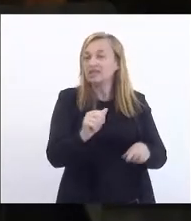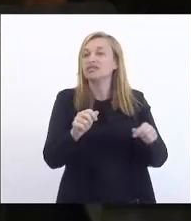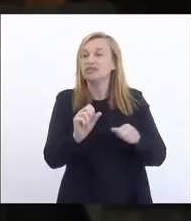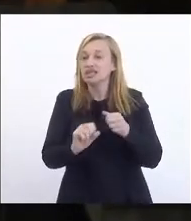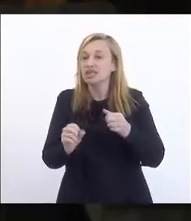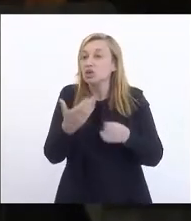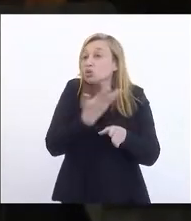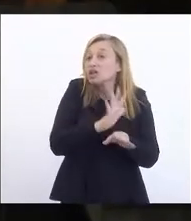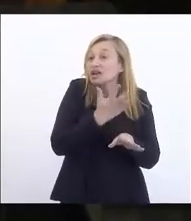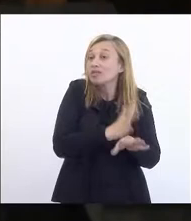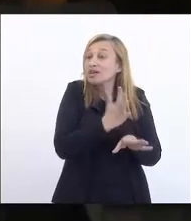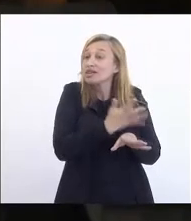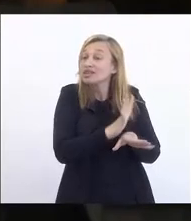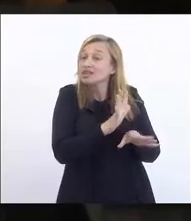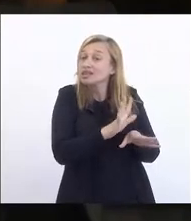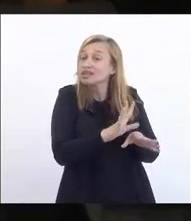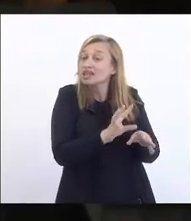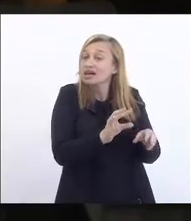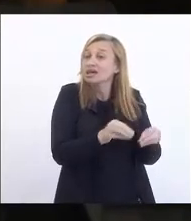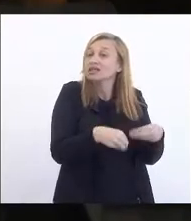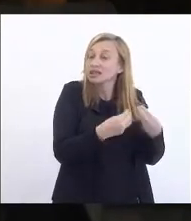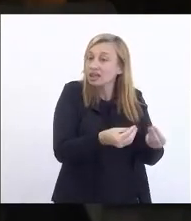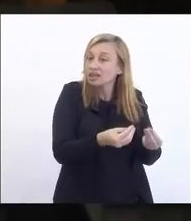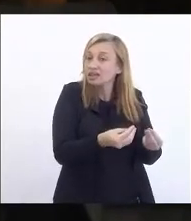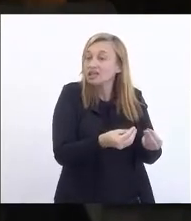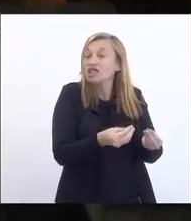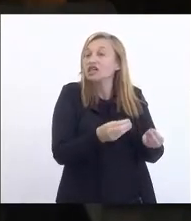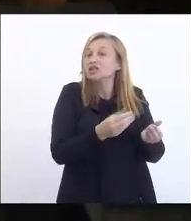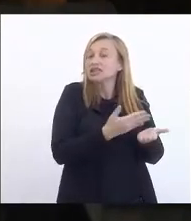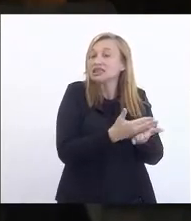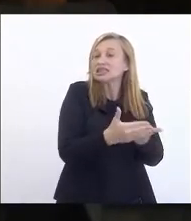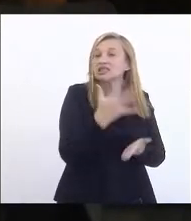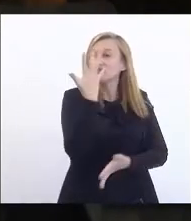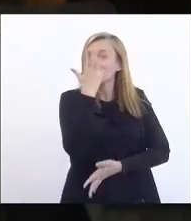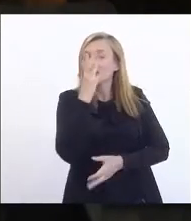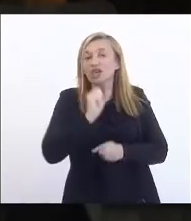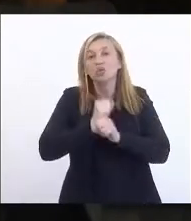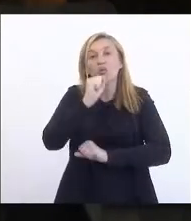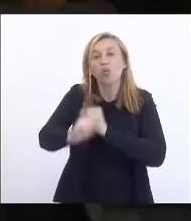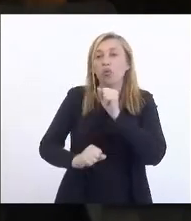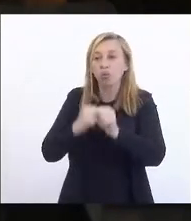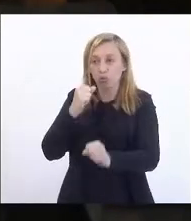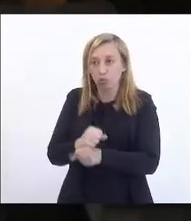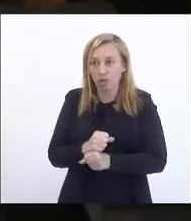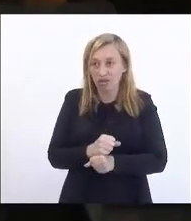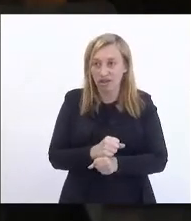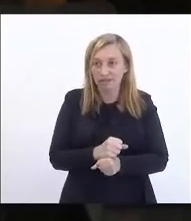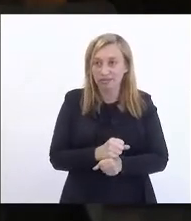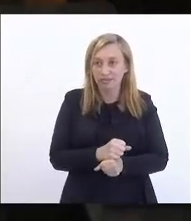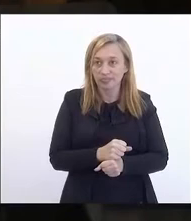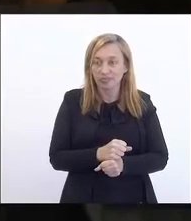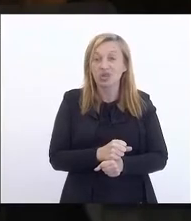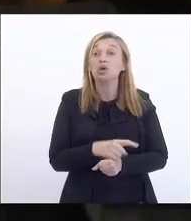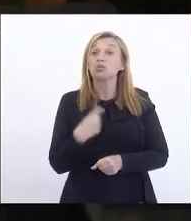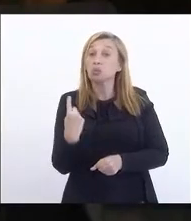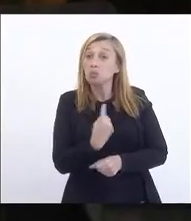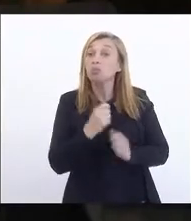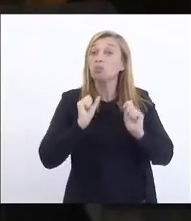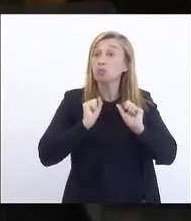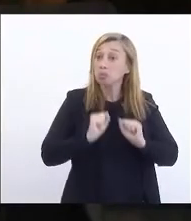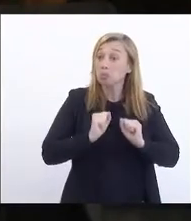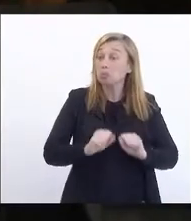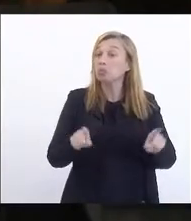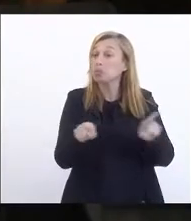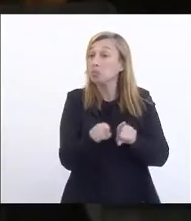que será dado já a partir de fevereiro do ano que vem, nós poderemos também